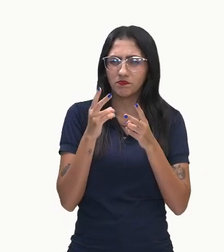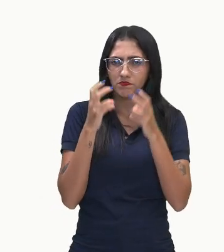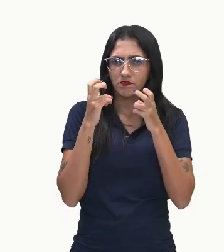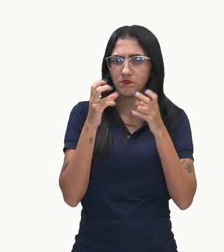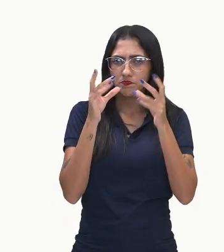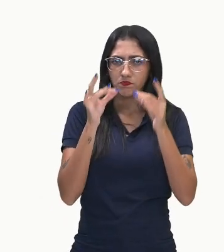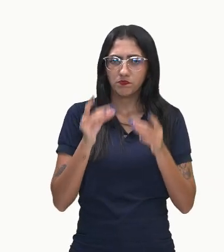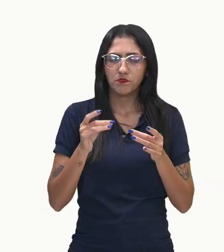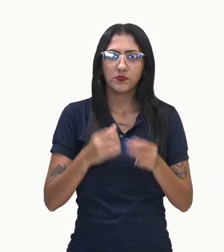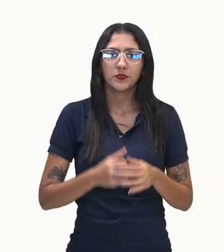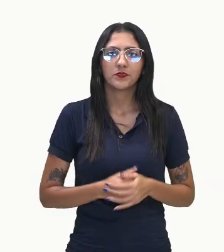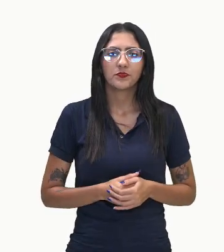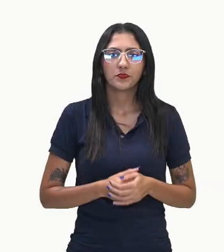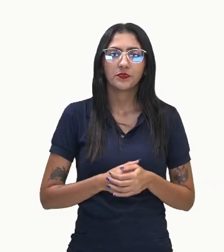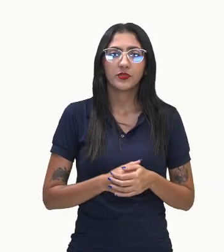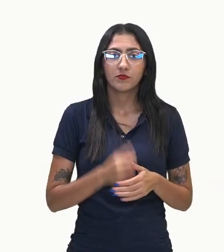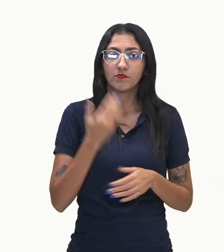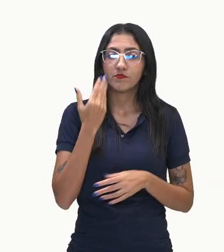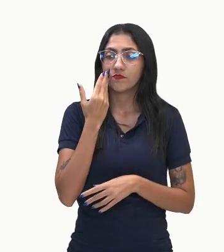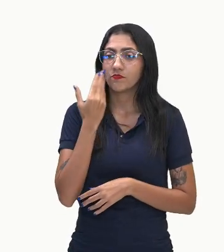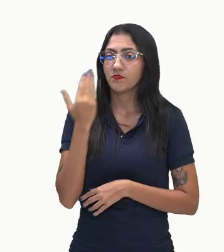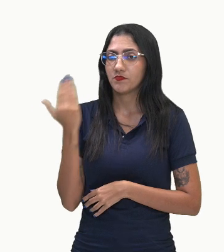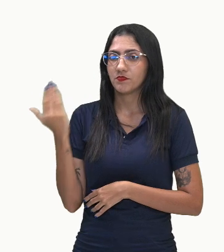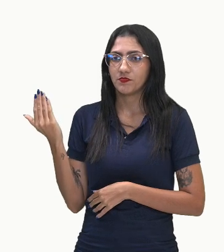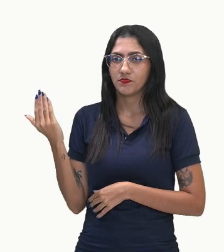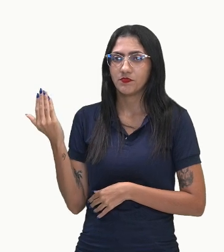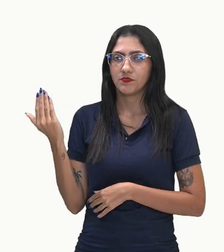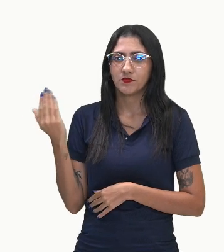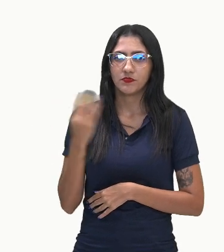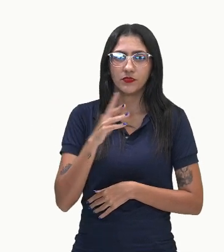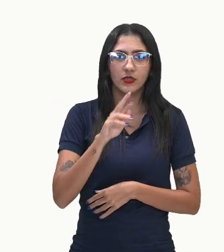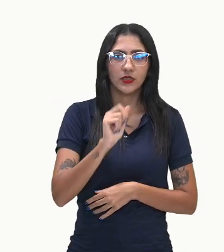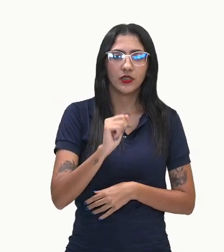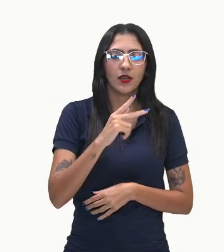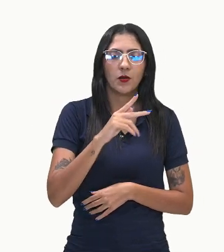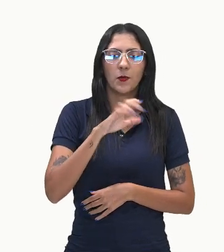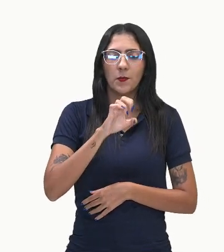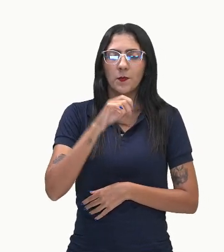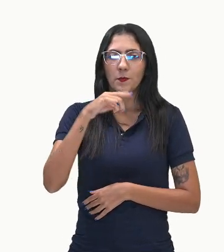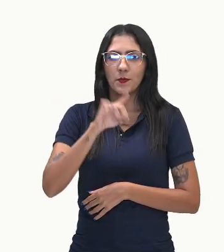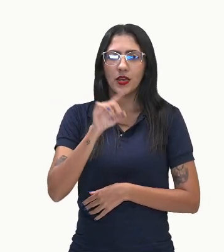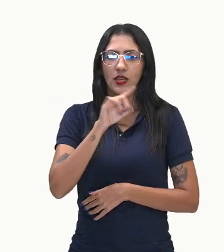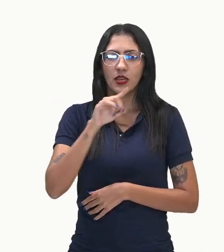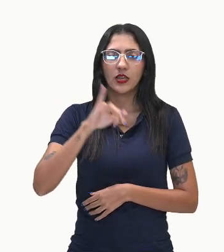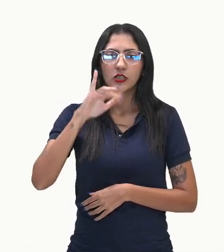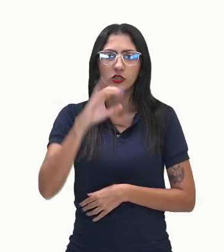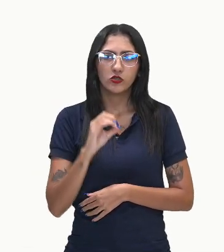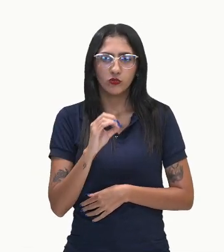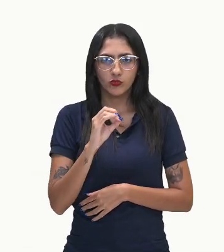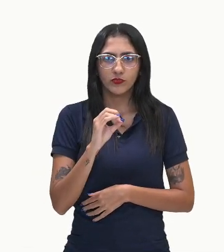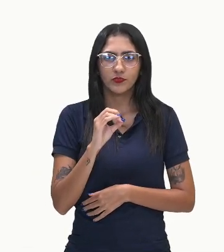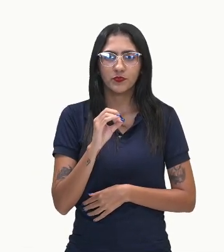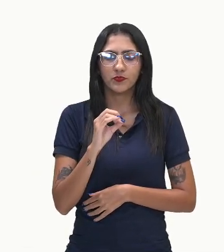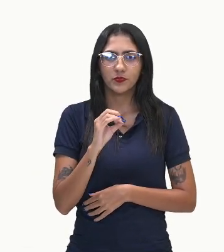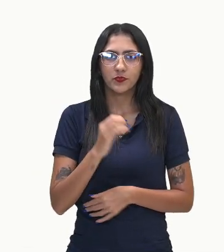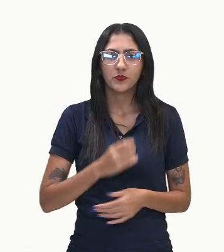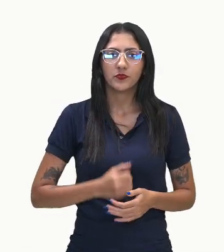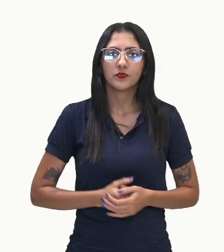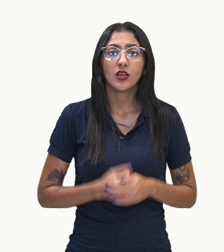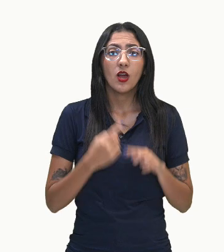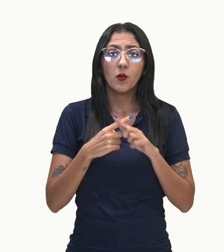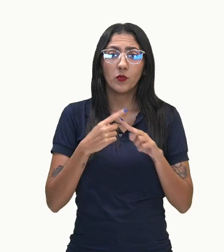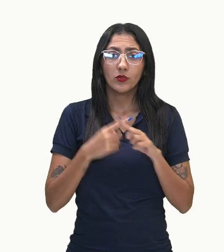E o último quadrilátero, que não é classificado como um paralelogramo, pois é